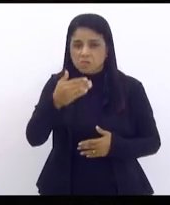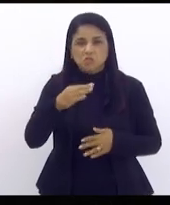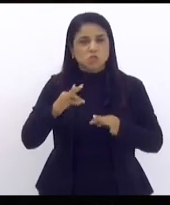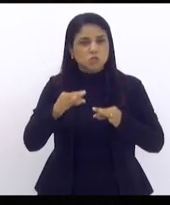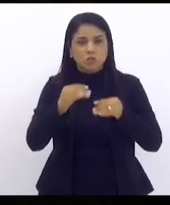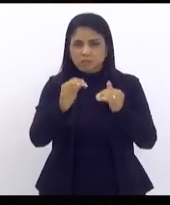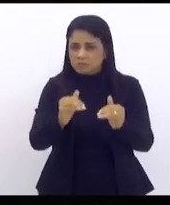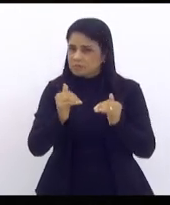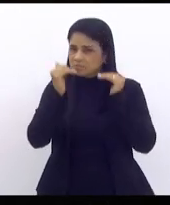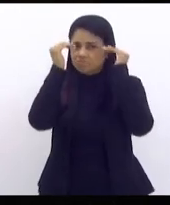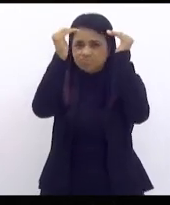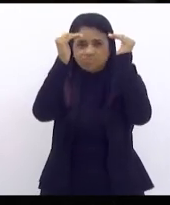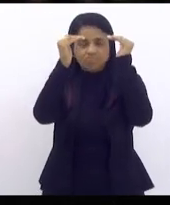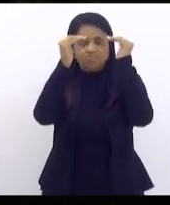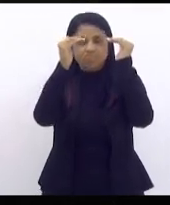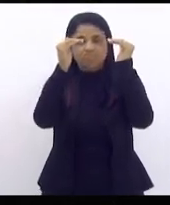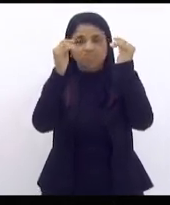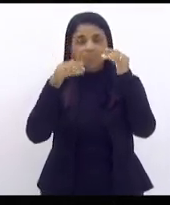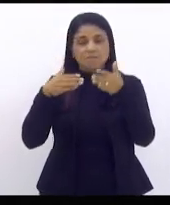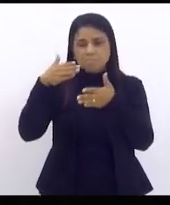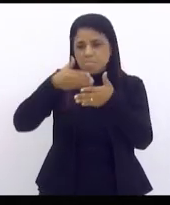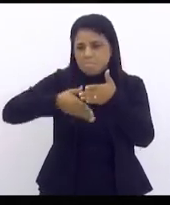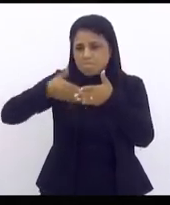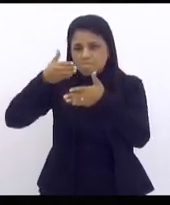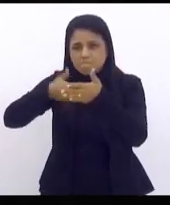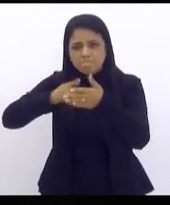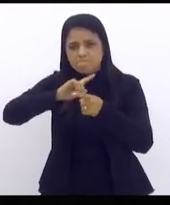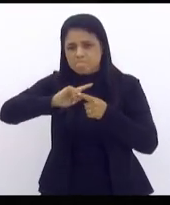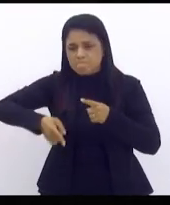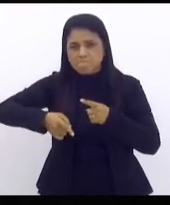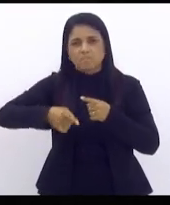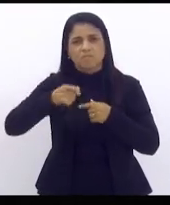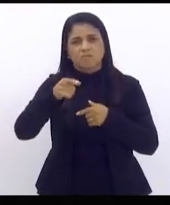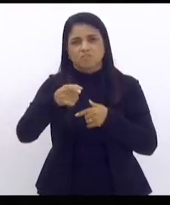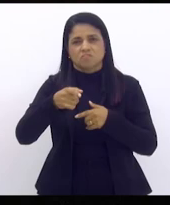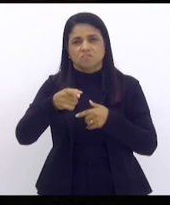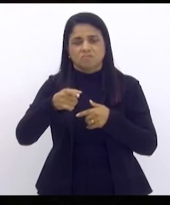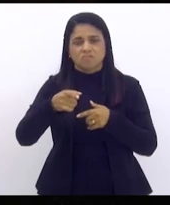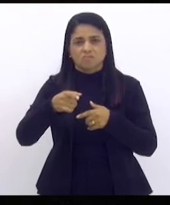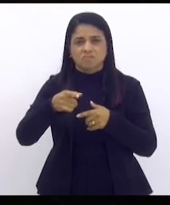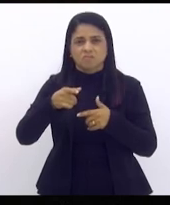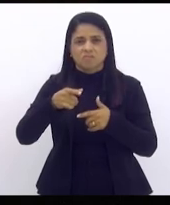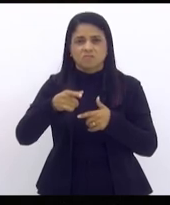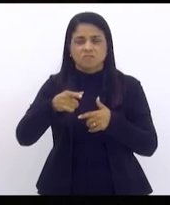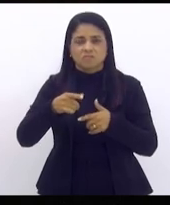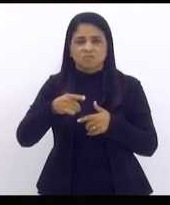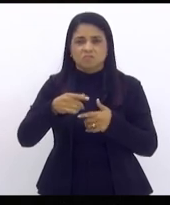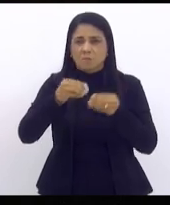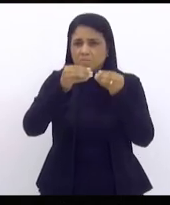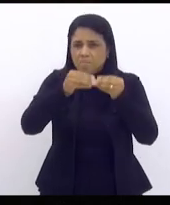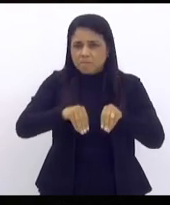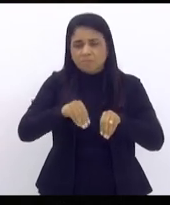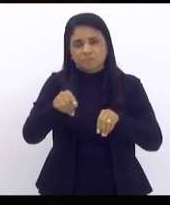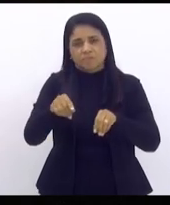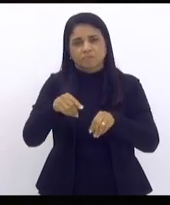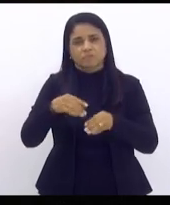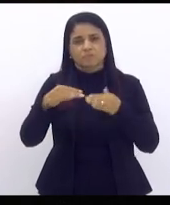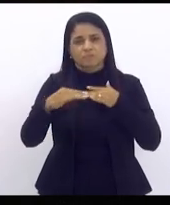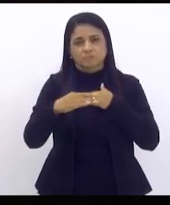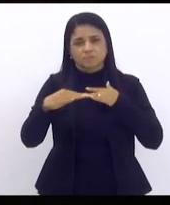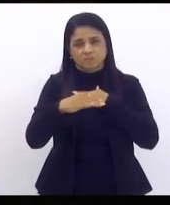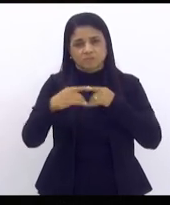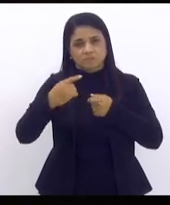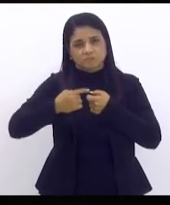autoridades competentes e tentar barrar essa atrocidade que você quer levar para o município de Itatiaia. Para moradores de